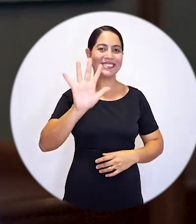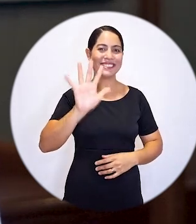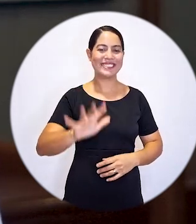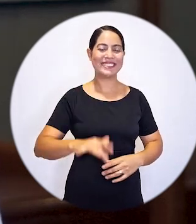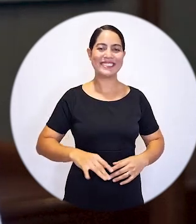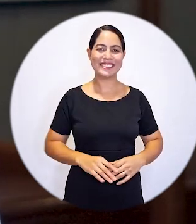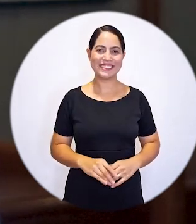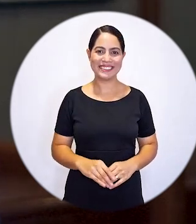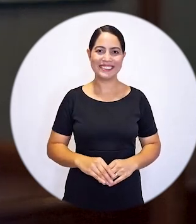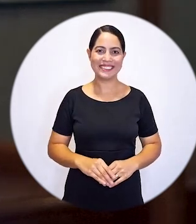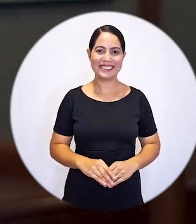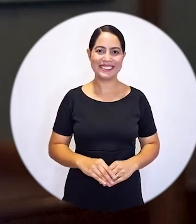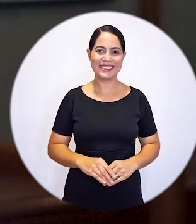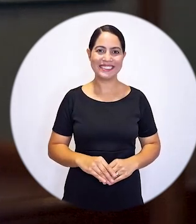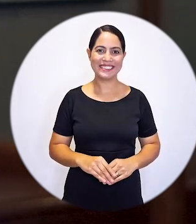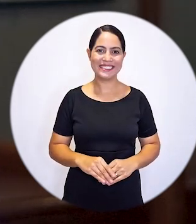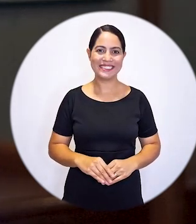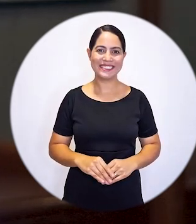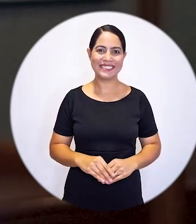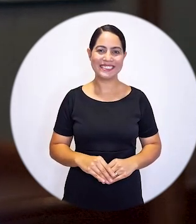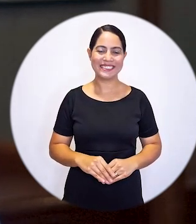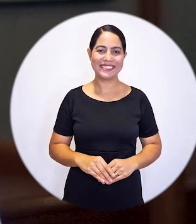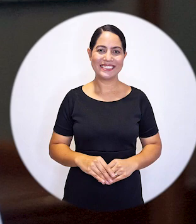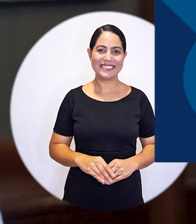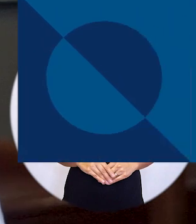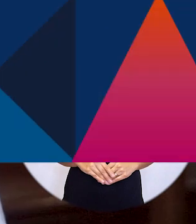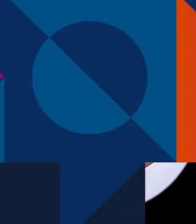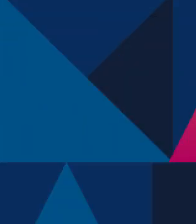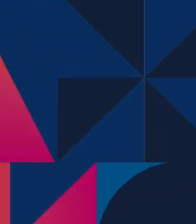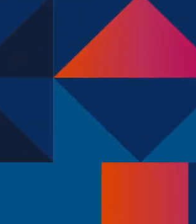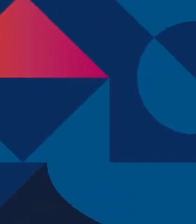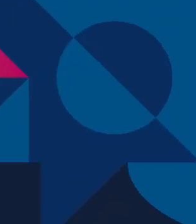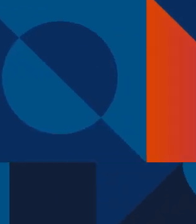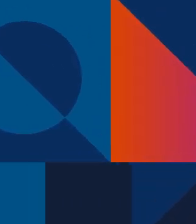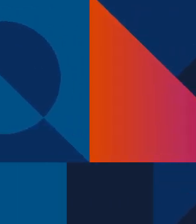OAB Nacional para você. Não saia daí!